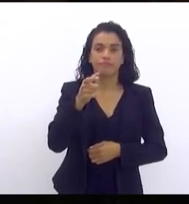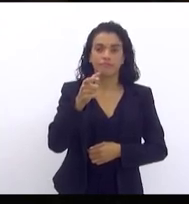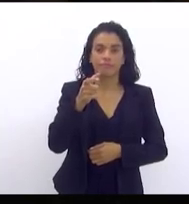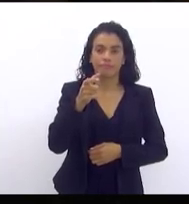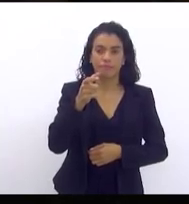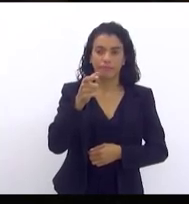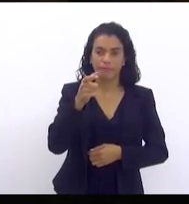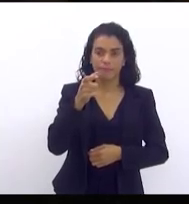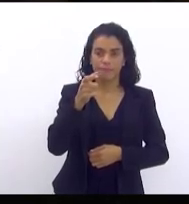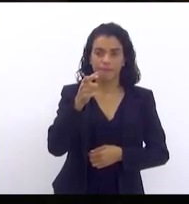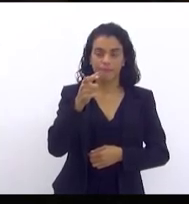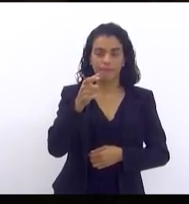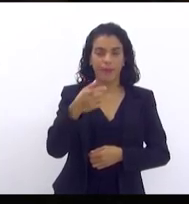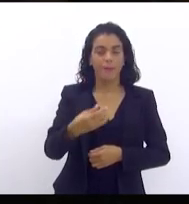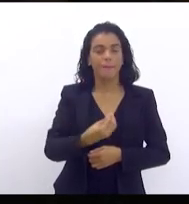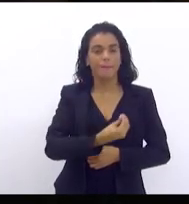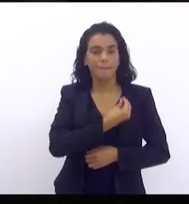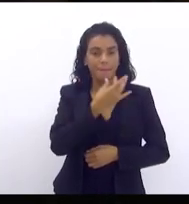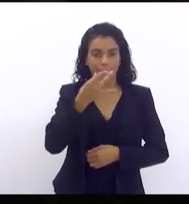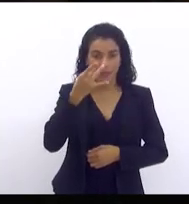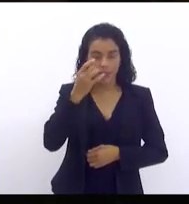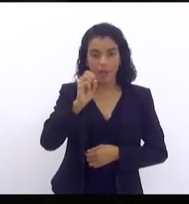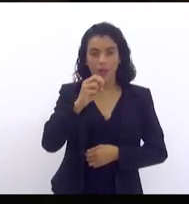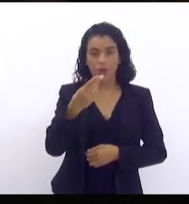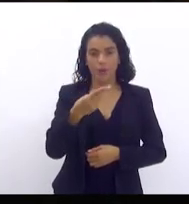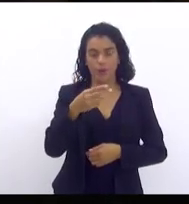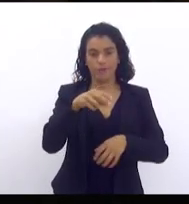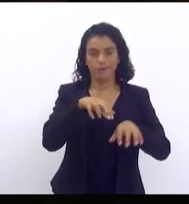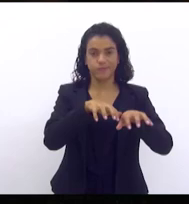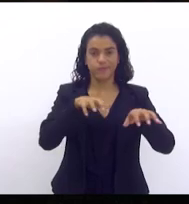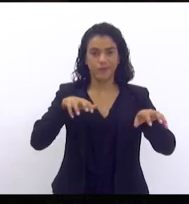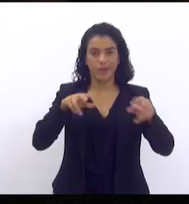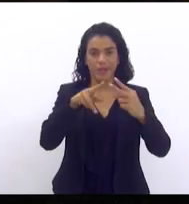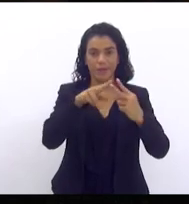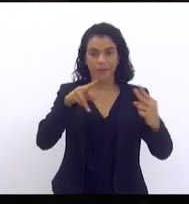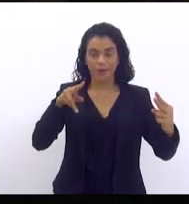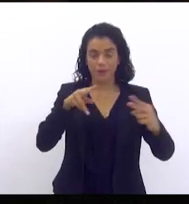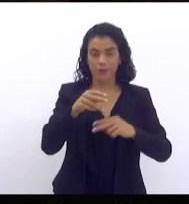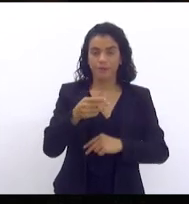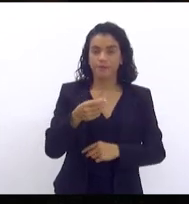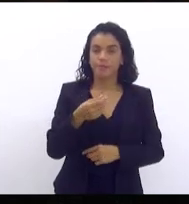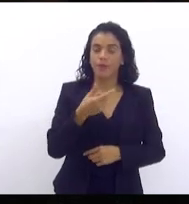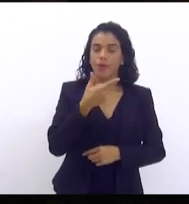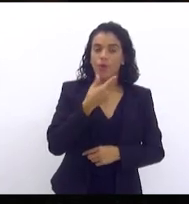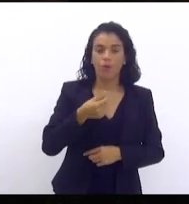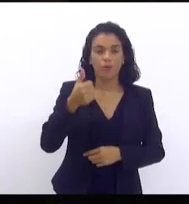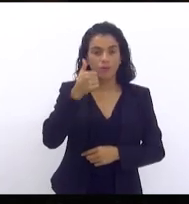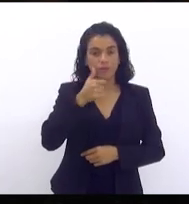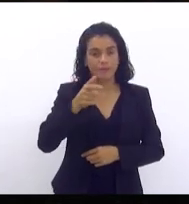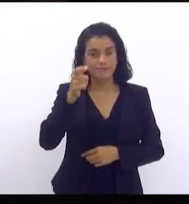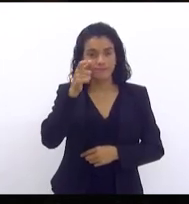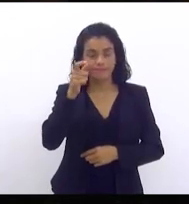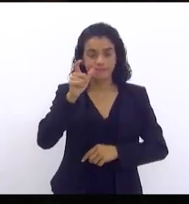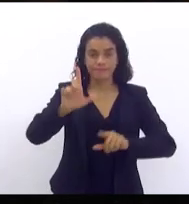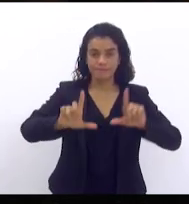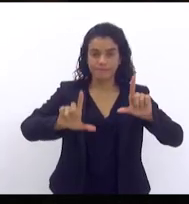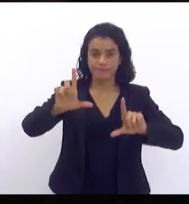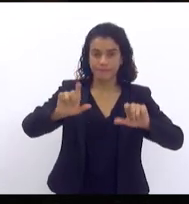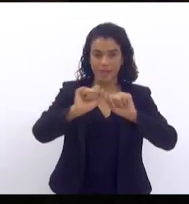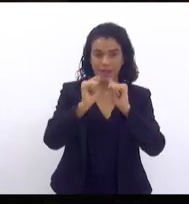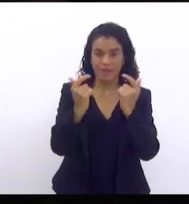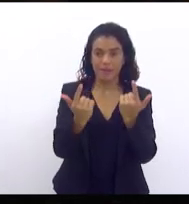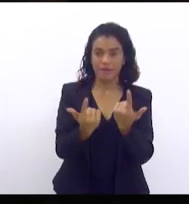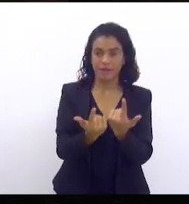de forma presencial ou remota, senhoras e senhores telespectadores da